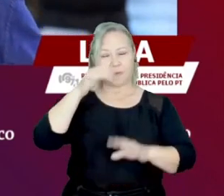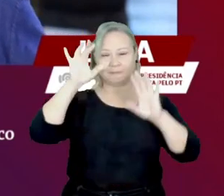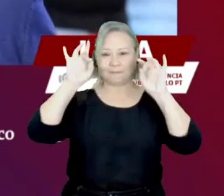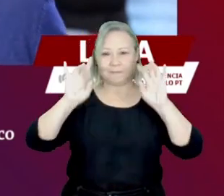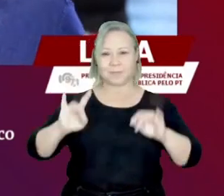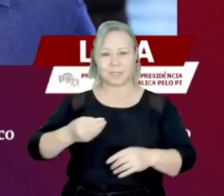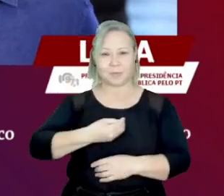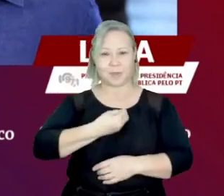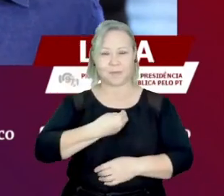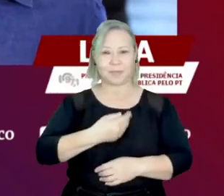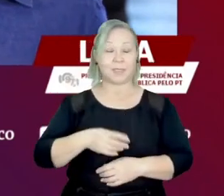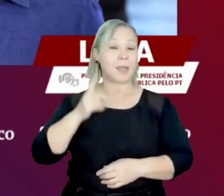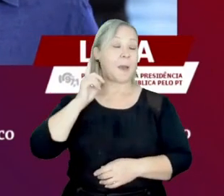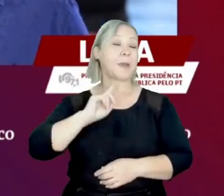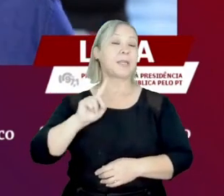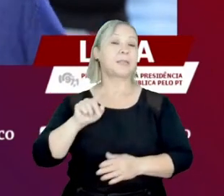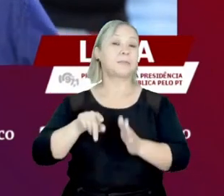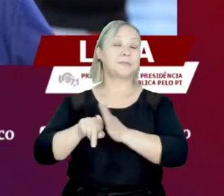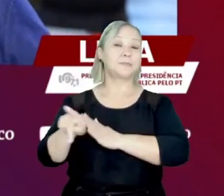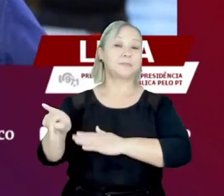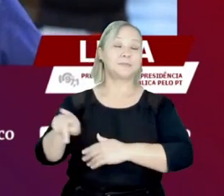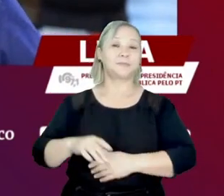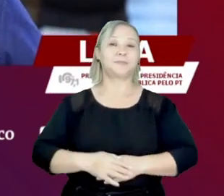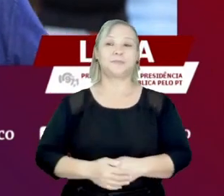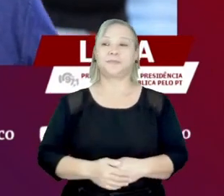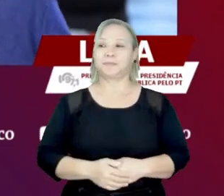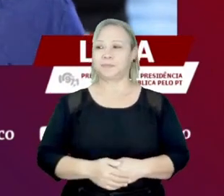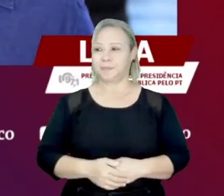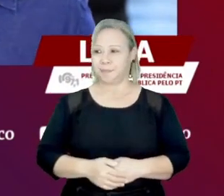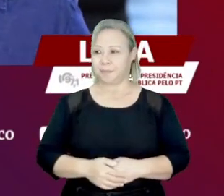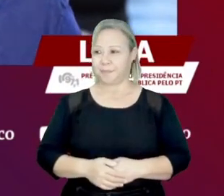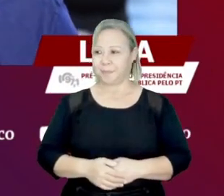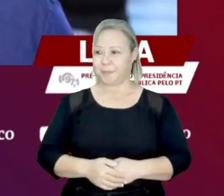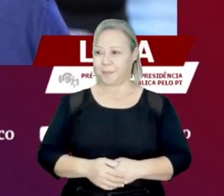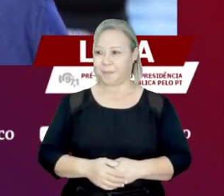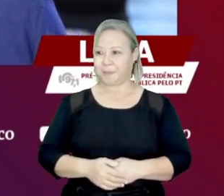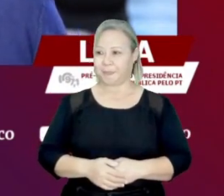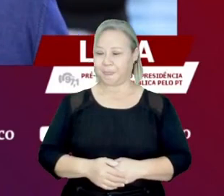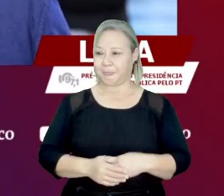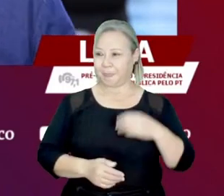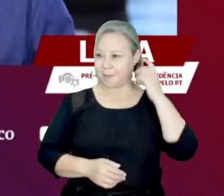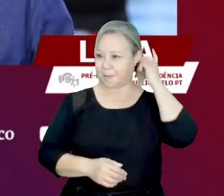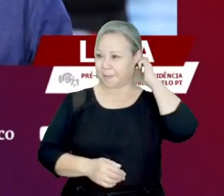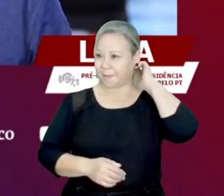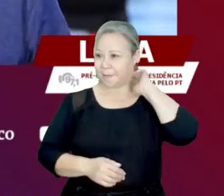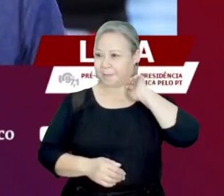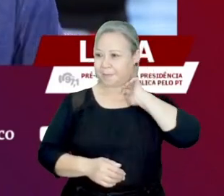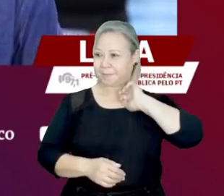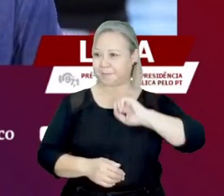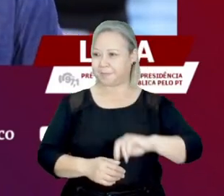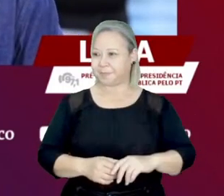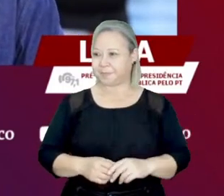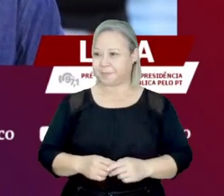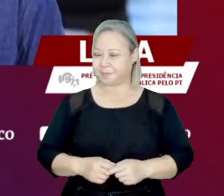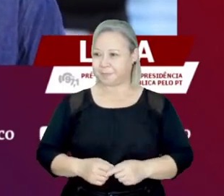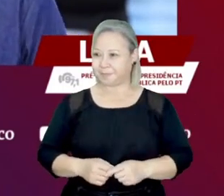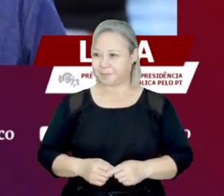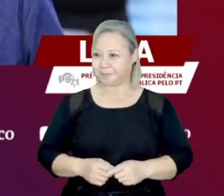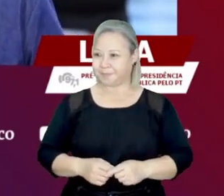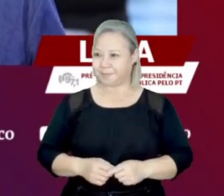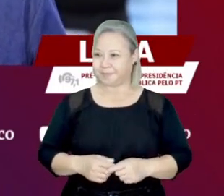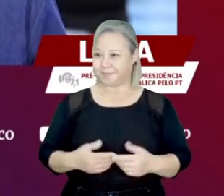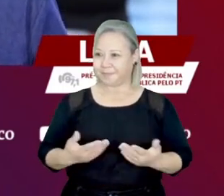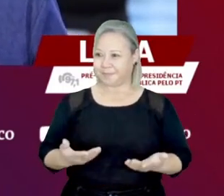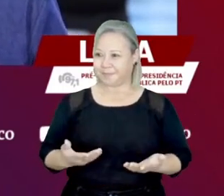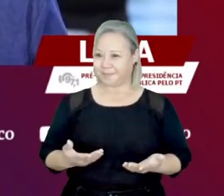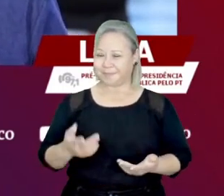Tô aguardando. Minas Gerais. Minas Gerais, nosso estado glorioso. A Minas Gerais é um estado